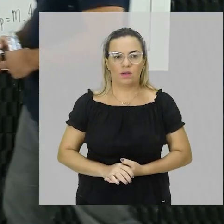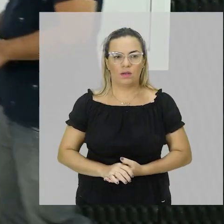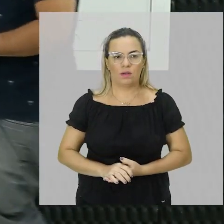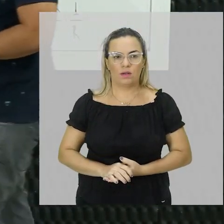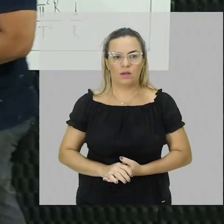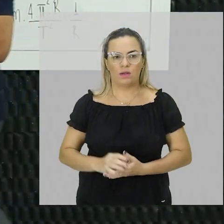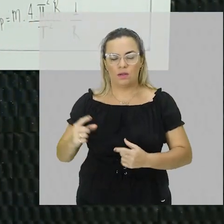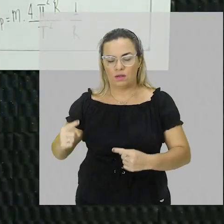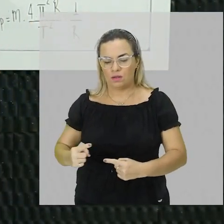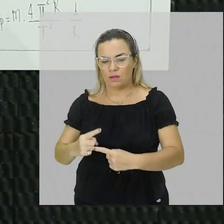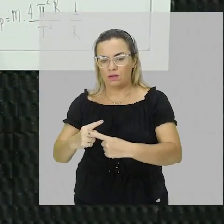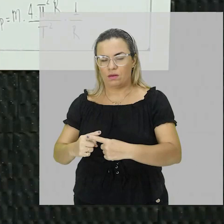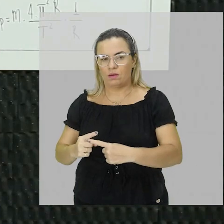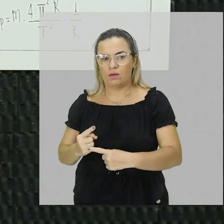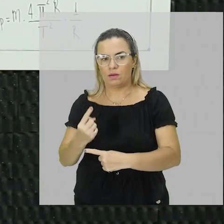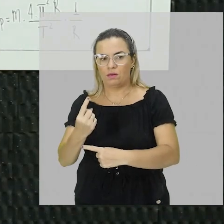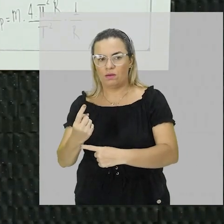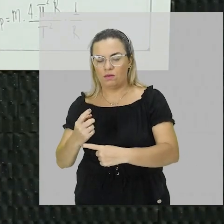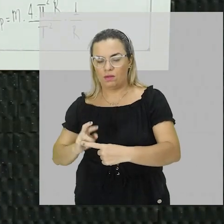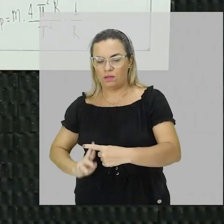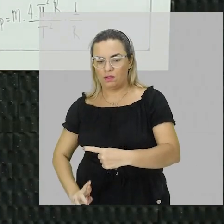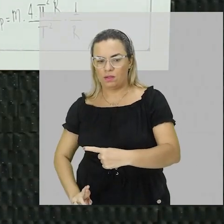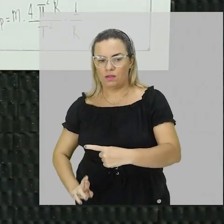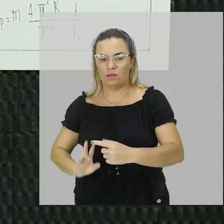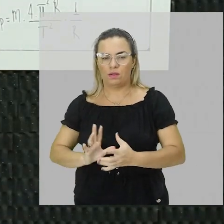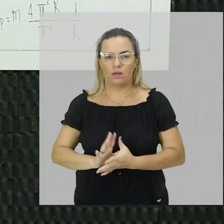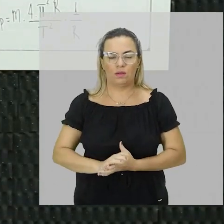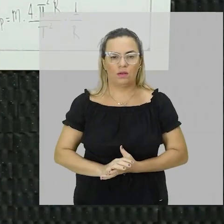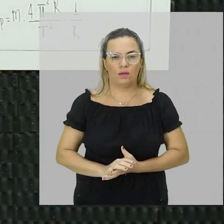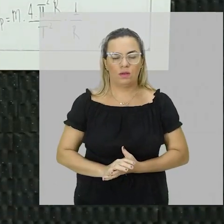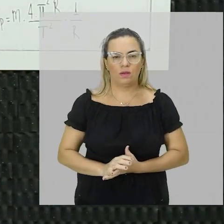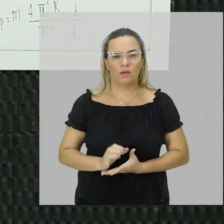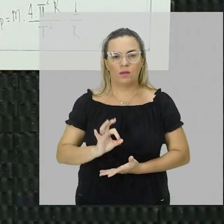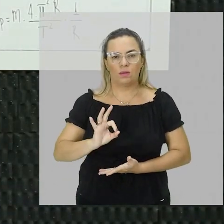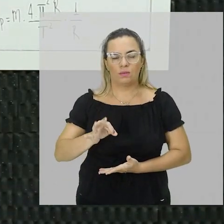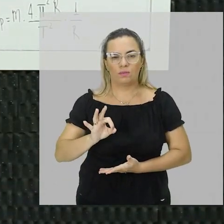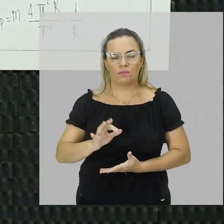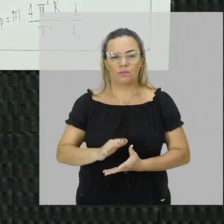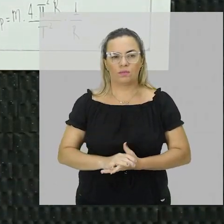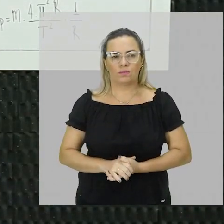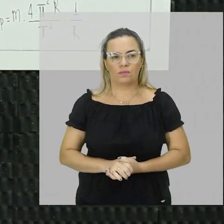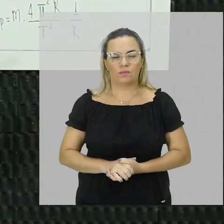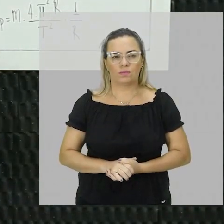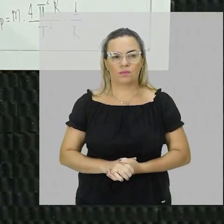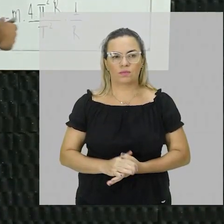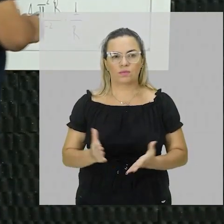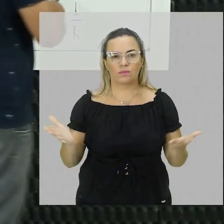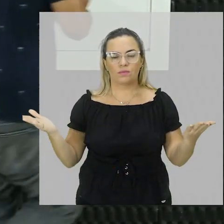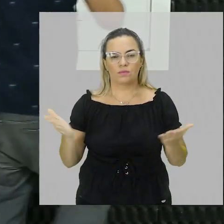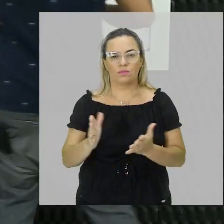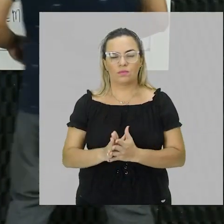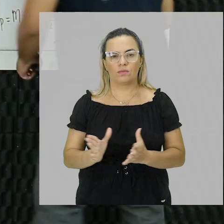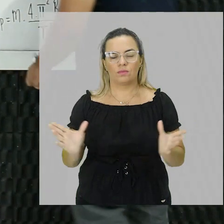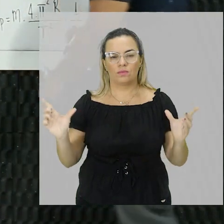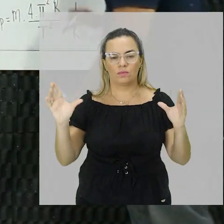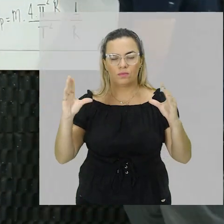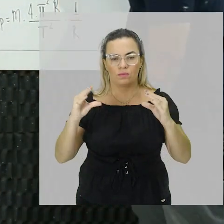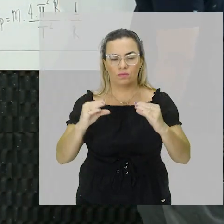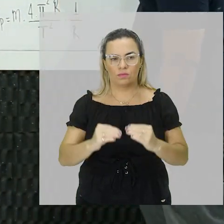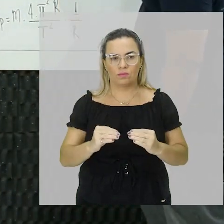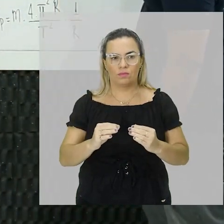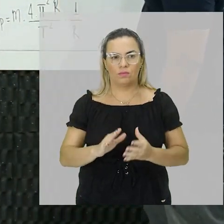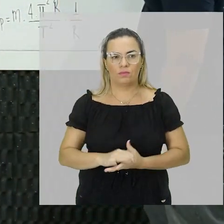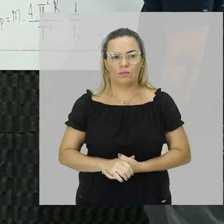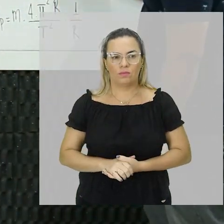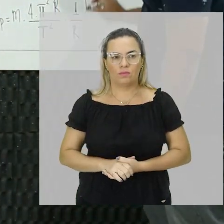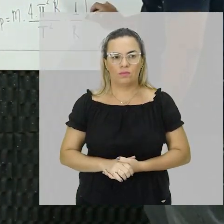dizer, vezes 1 sobre r, né? Pronto. Aí eu vou agora diminuir isso